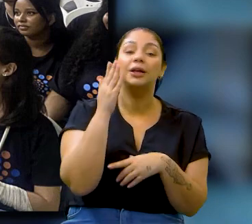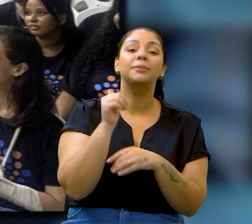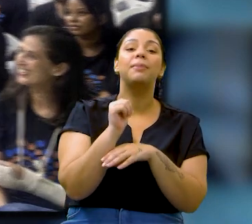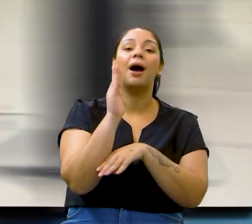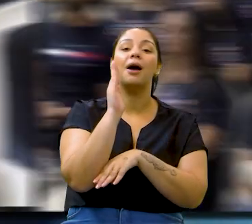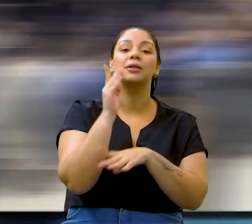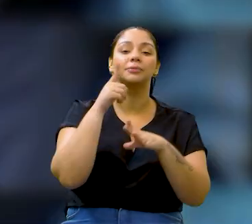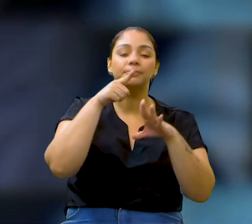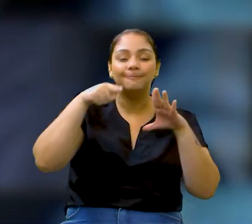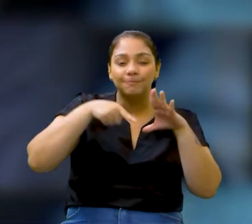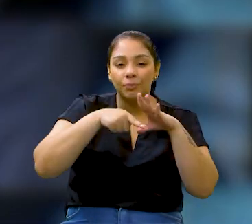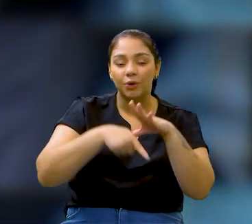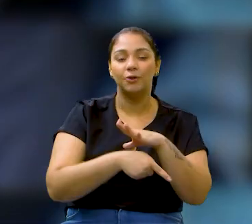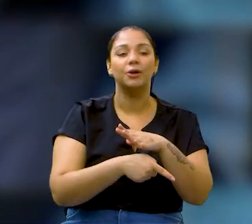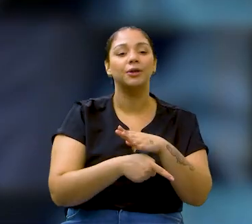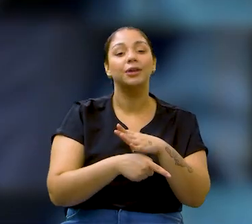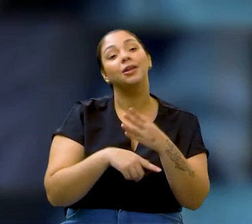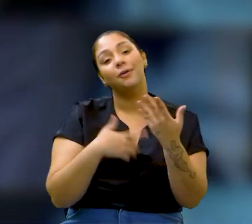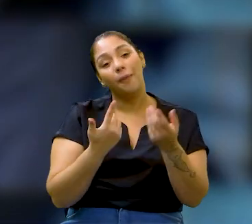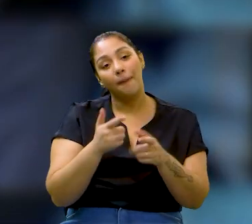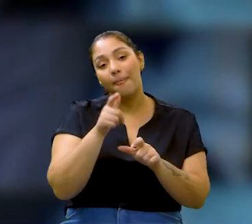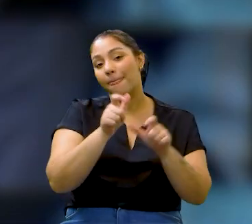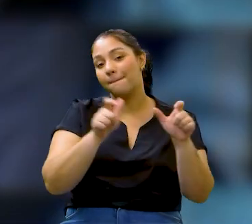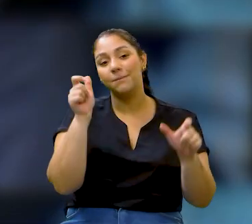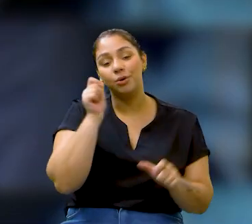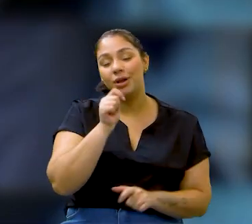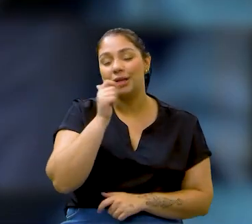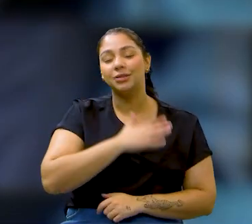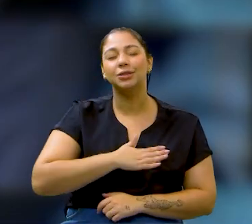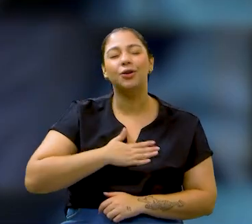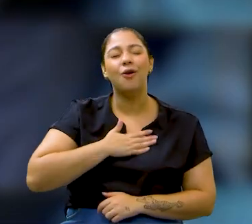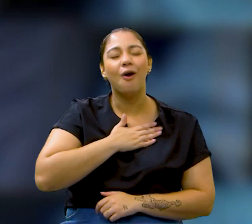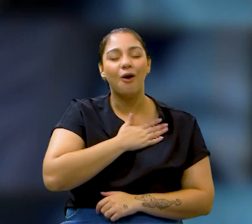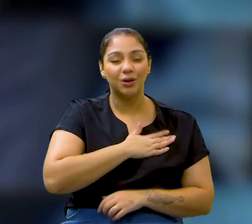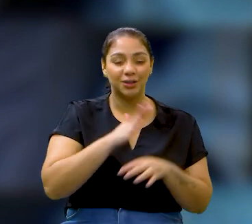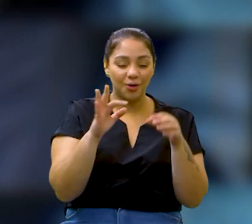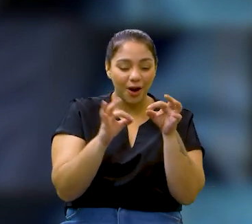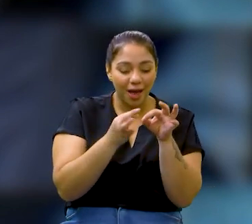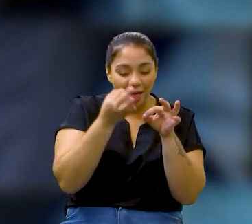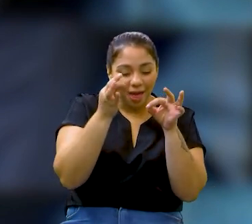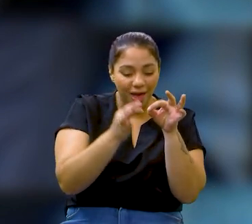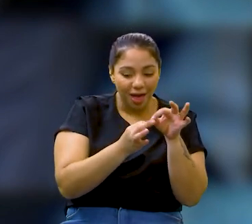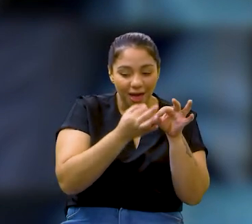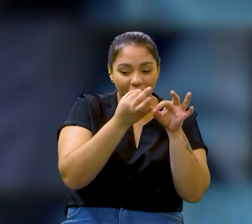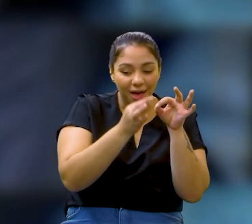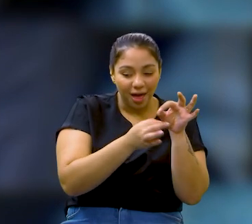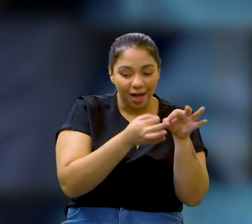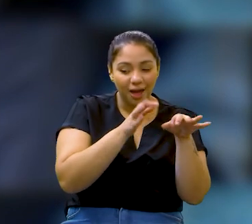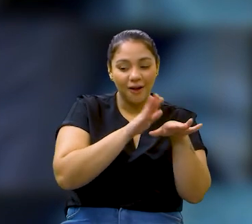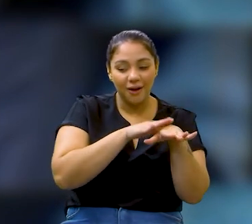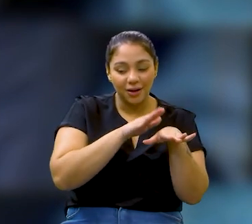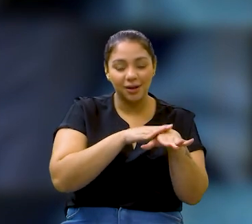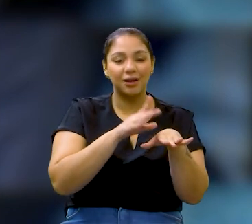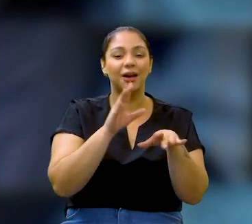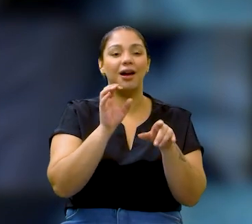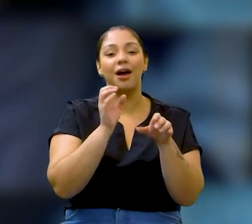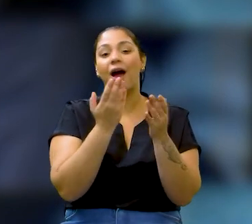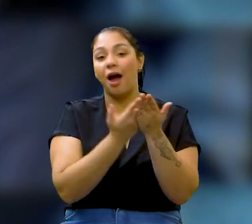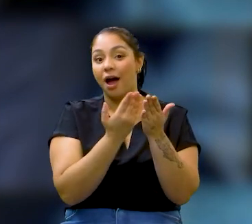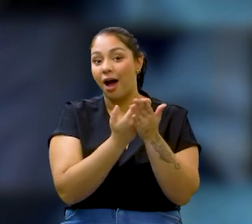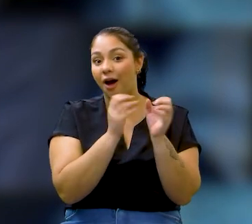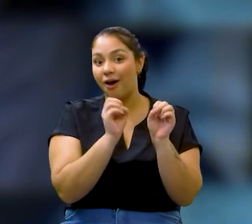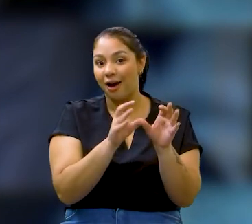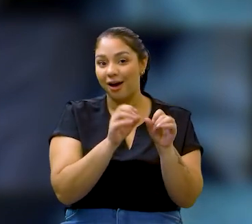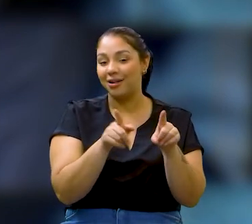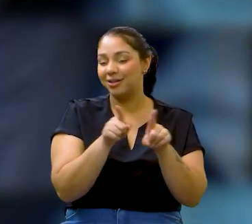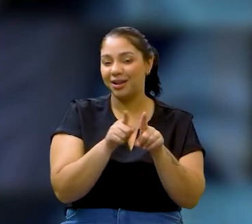entender um pouco mais. Então, elas gostam muito de artesanato, né? Então a gente dá aula de artesanato, a gente